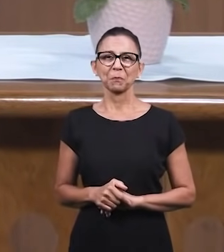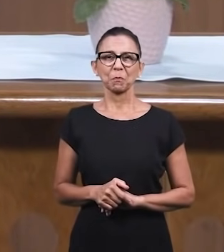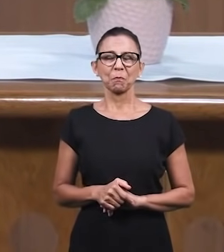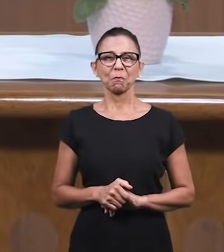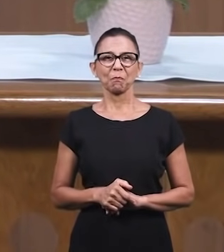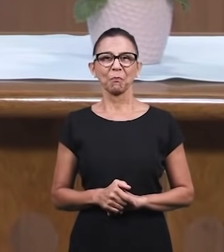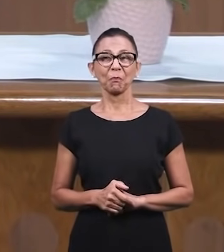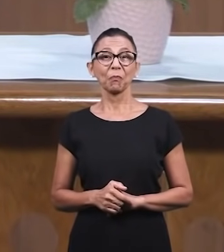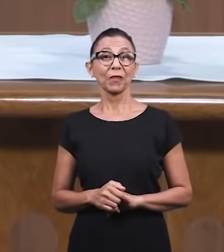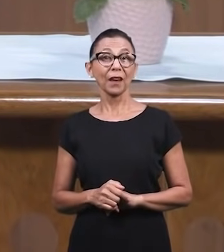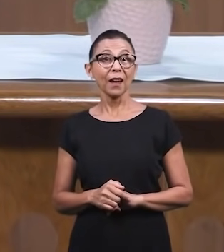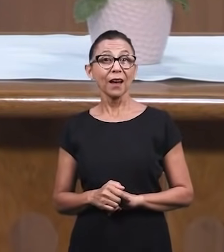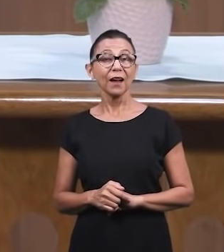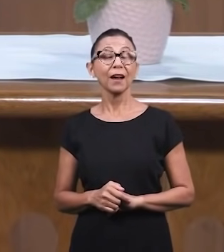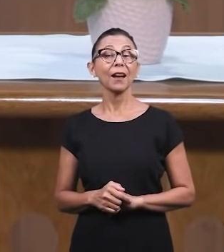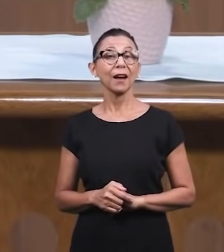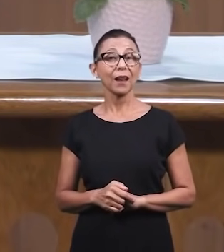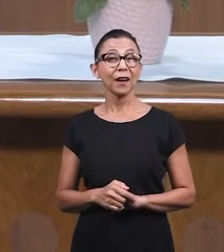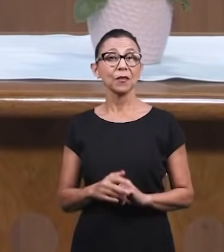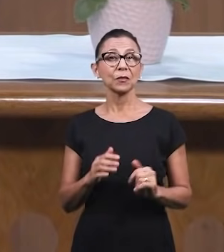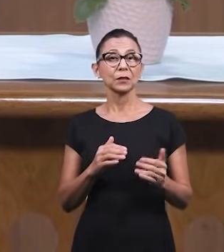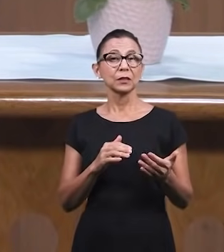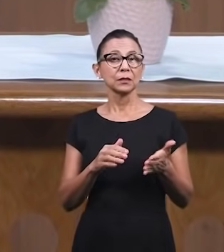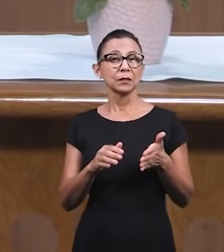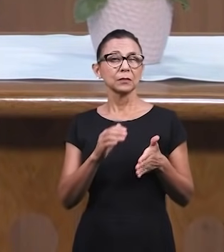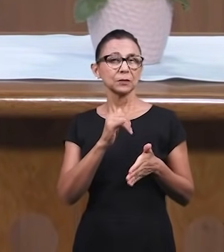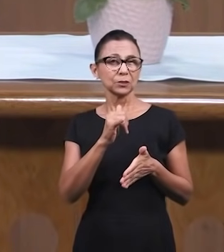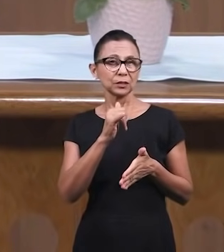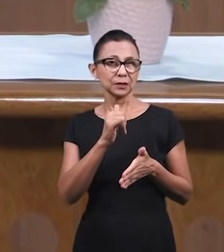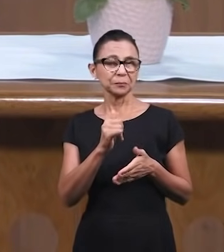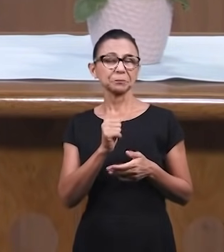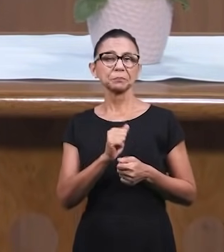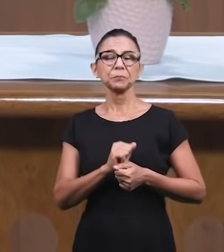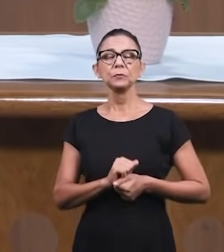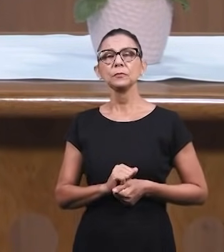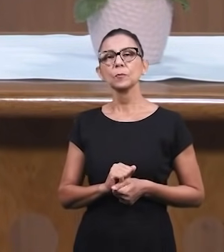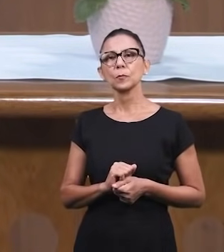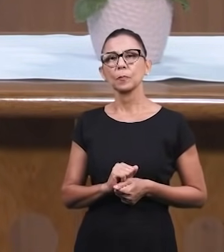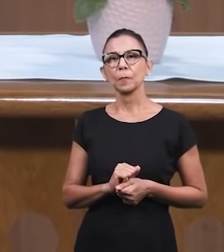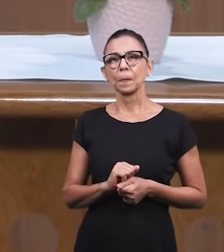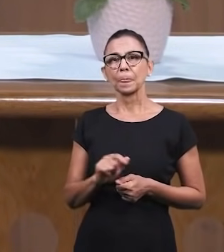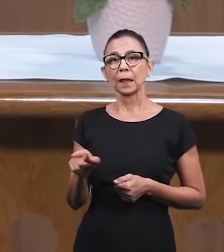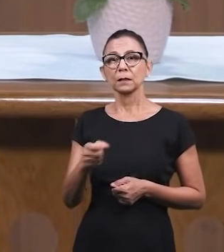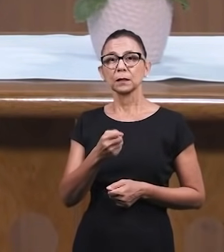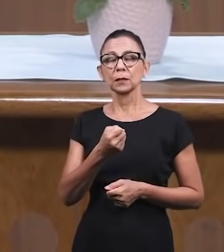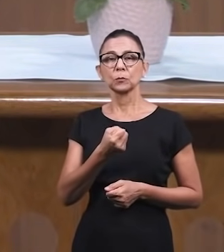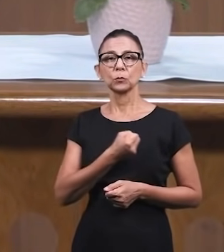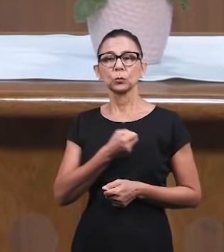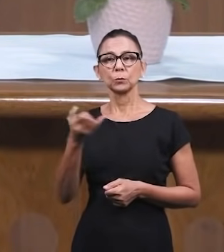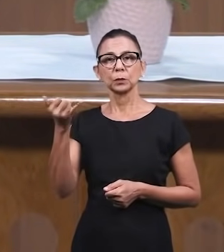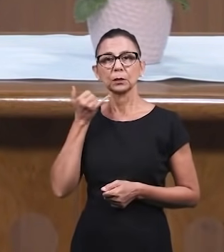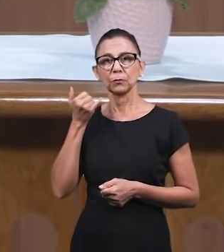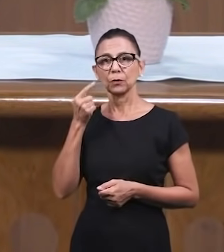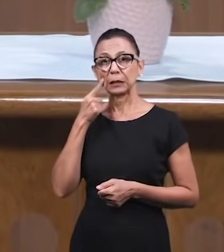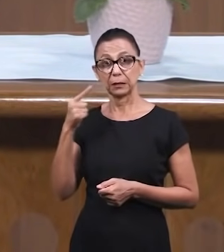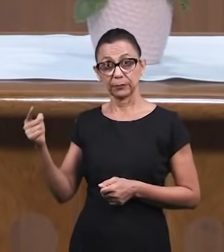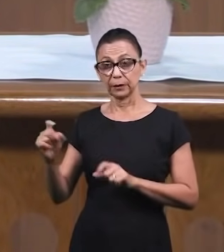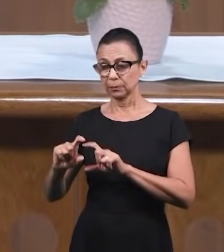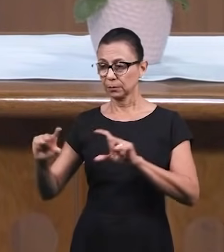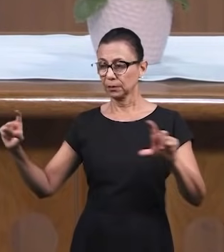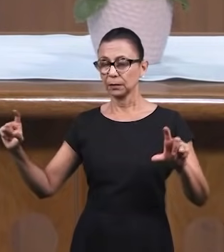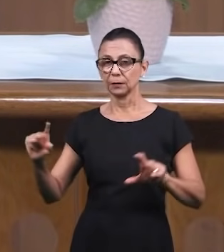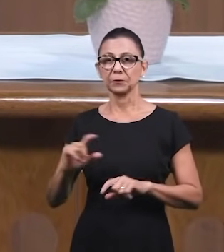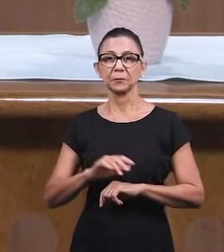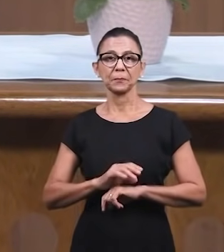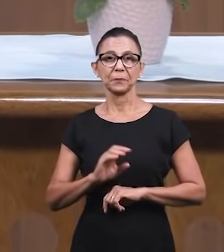vamos dar início ao culto, mas antes eu quero te dizer uma coisa. Nós temos um número de telefone de ligação gratuita, esse que está aparecendo na